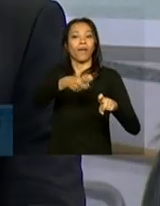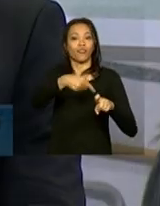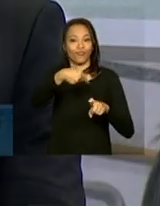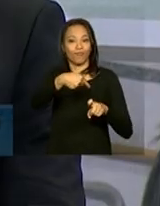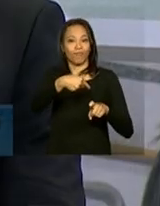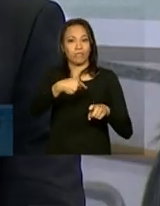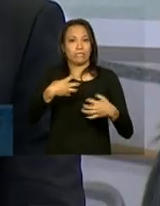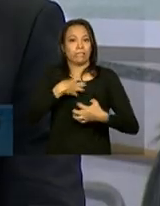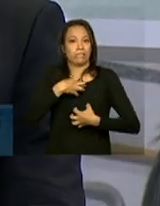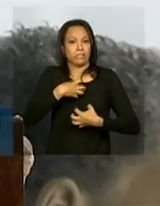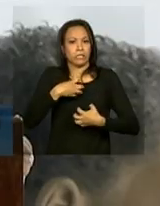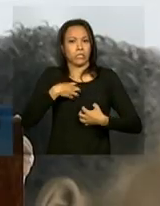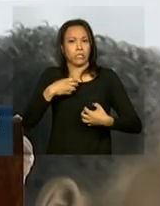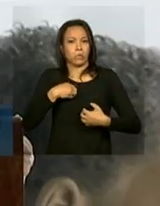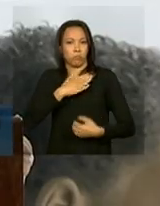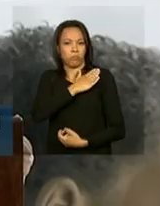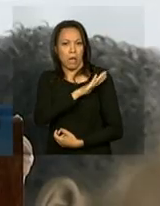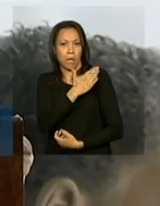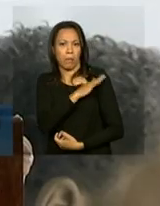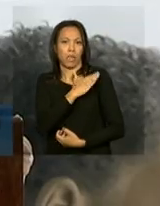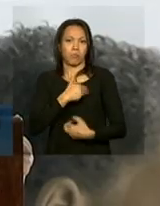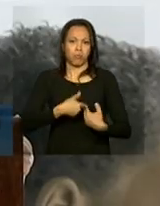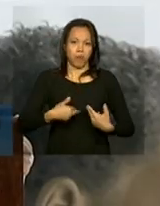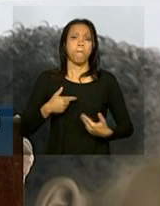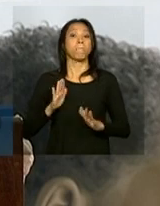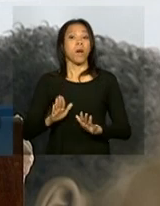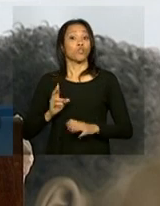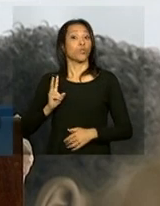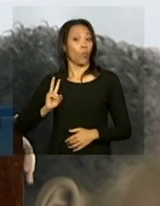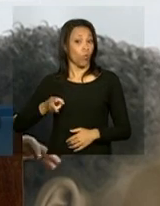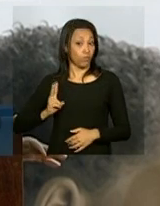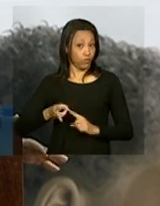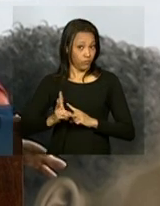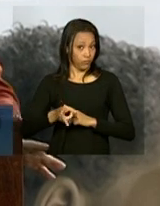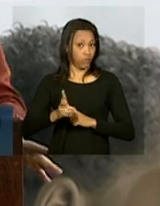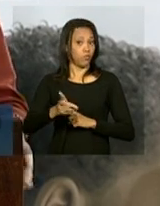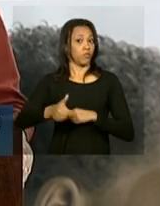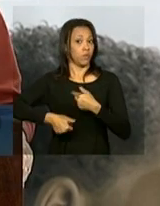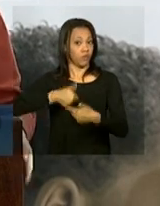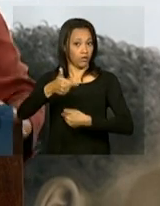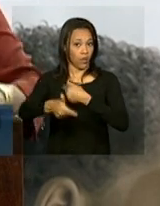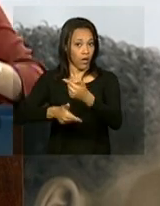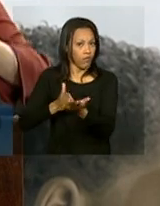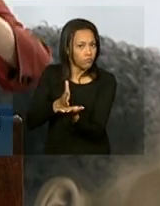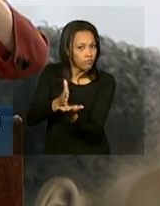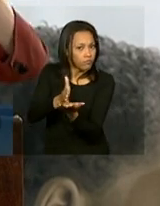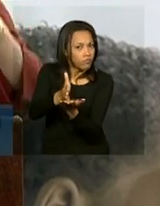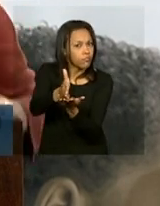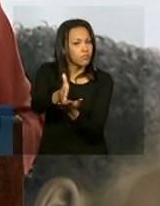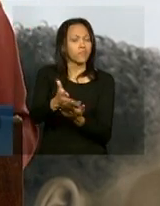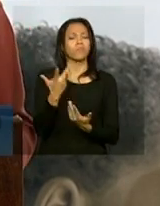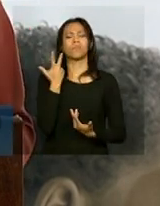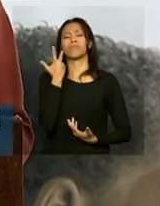e manteve a sua postura firme, uma pessoa que escutou